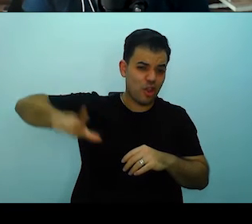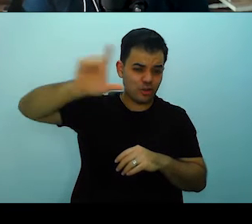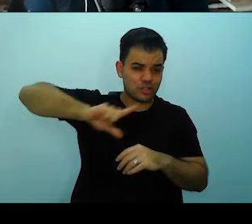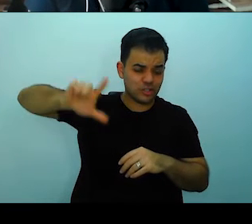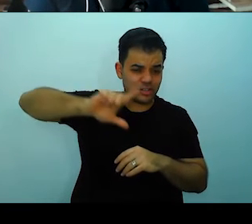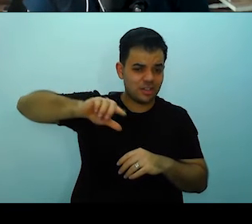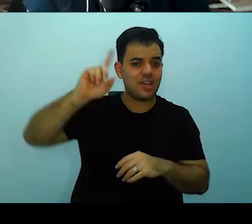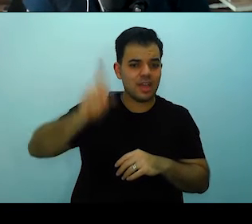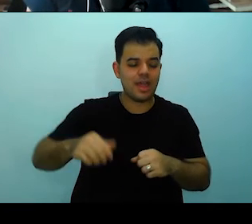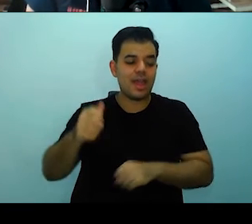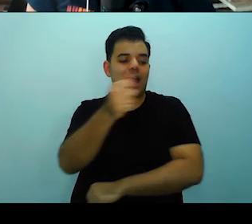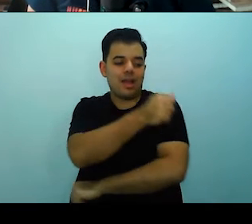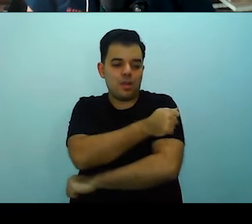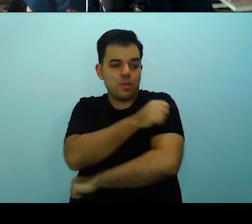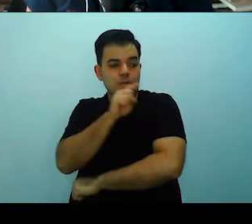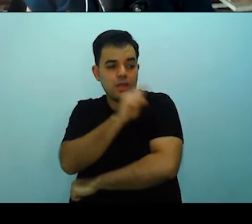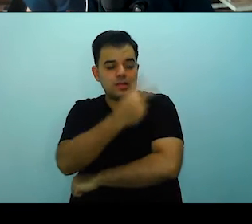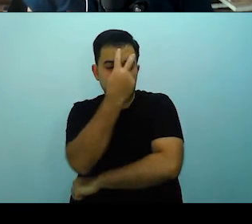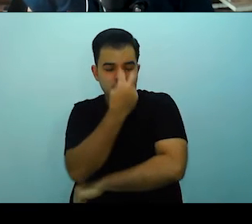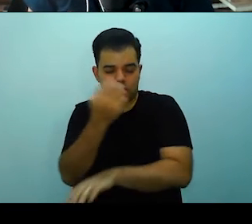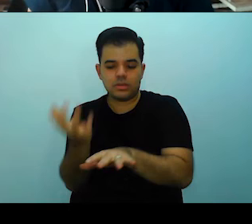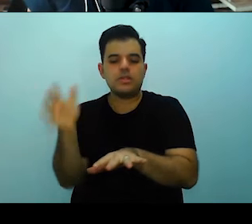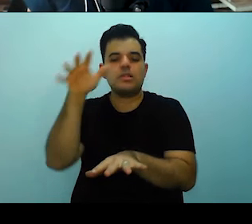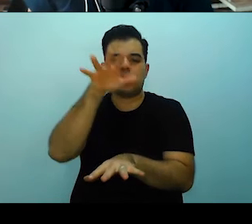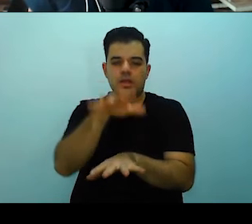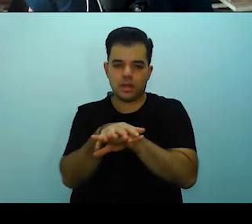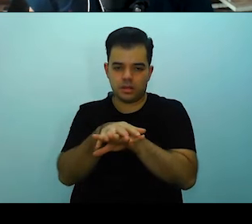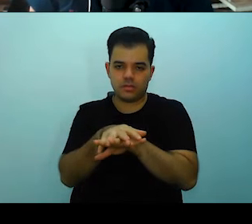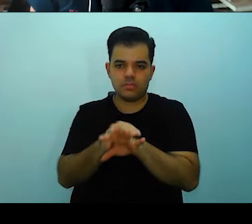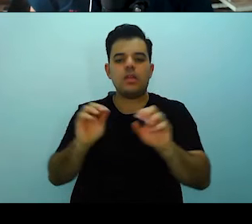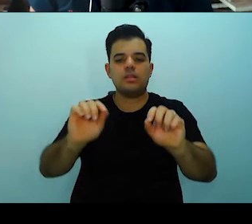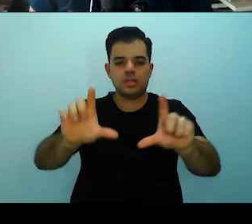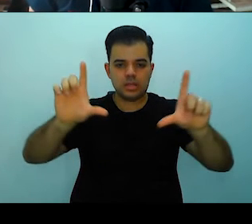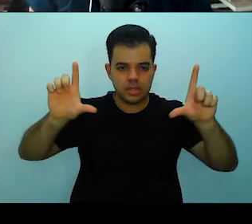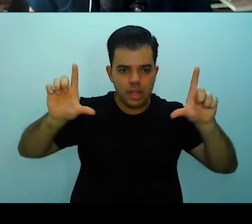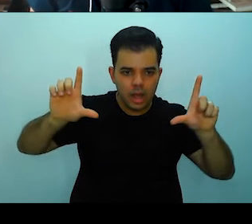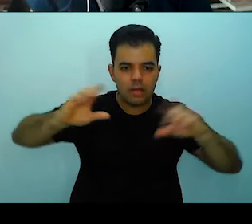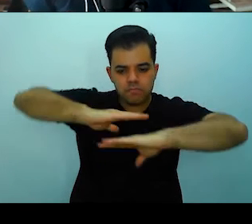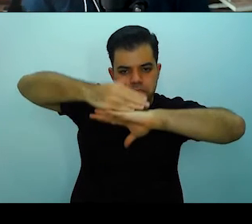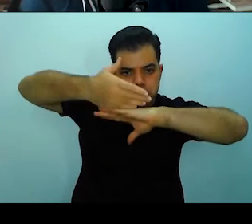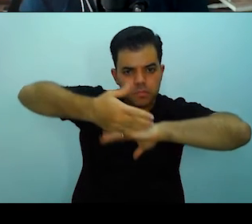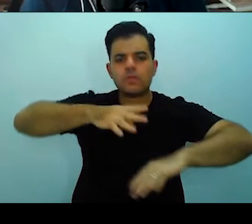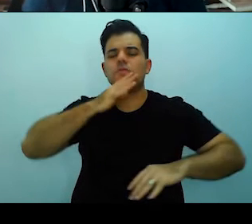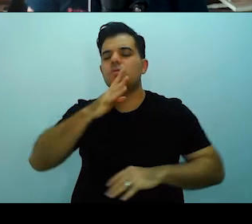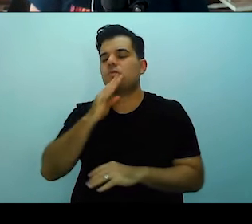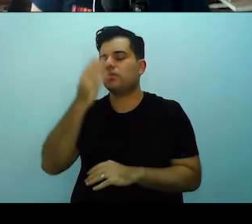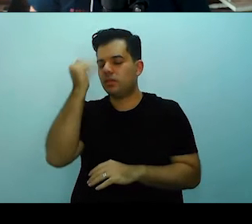aluno ele vai estar integrado. Então, assegurar que ele conhece as telas, assegurar que ele entende quando alguém cita a nomenclatura de um